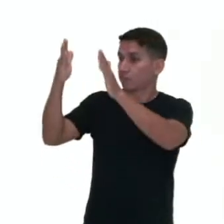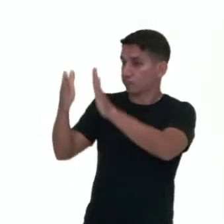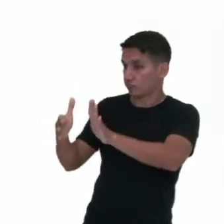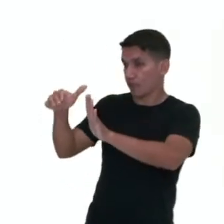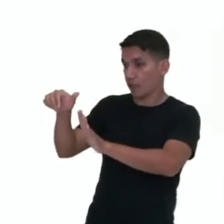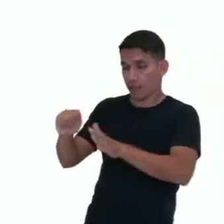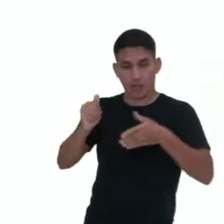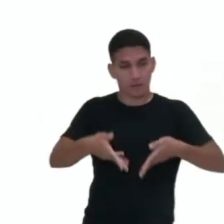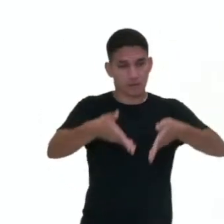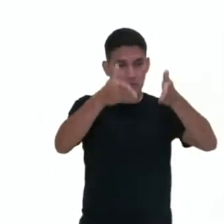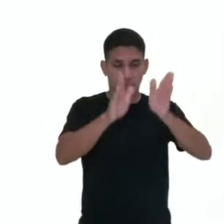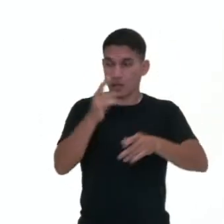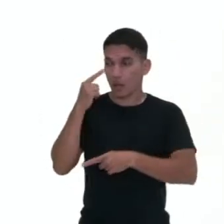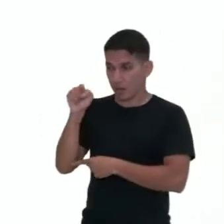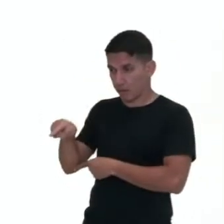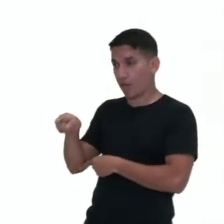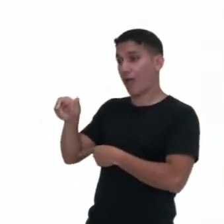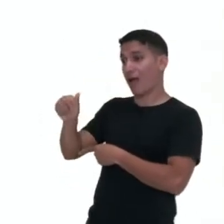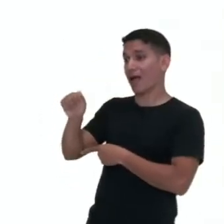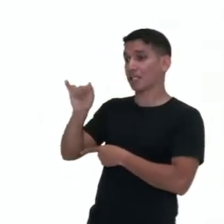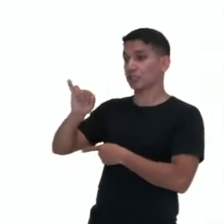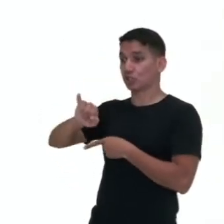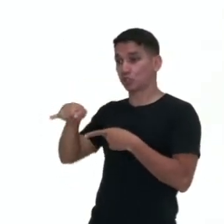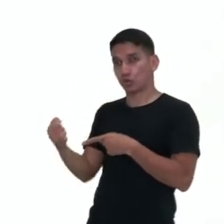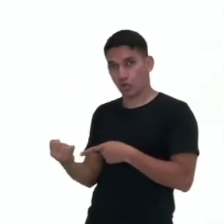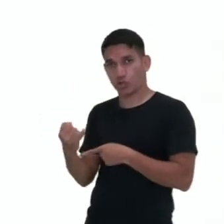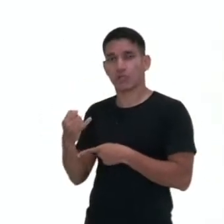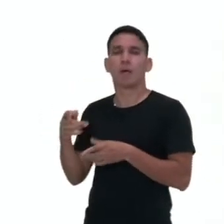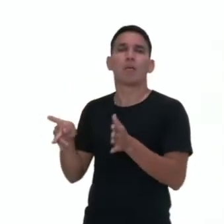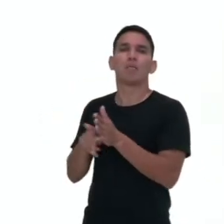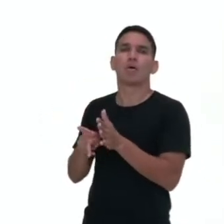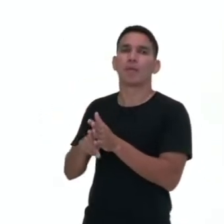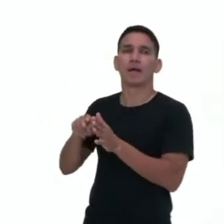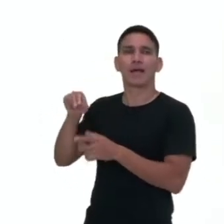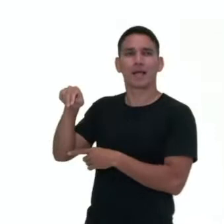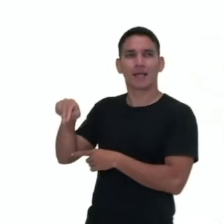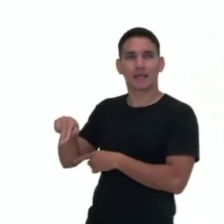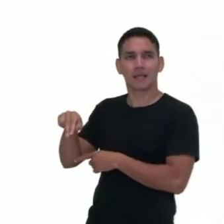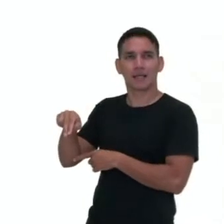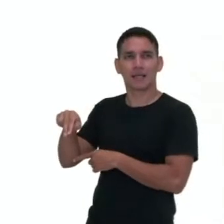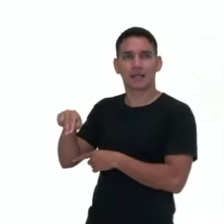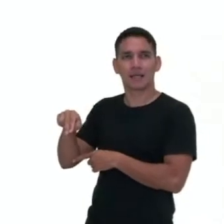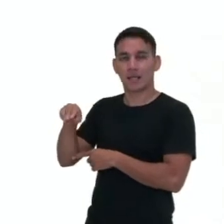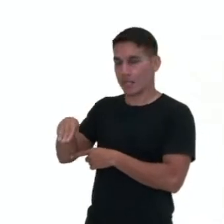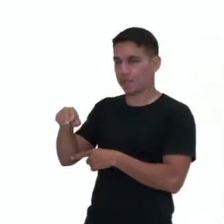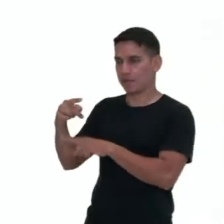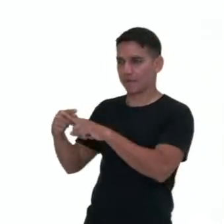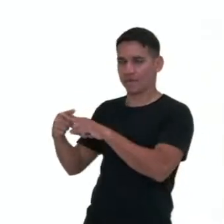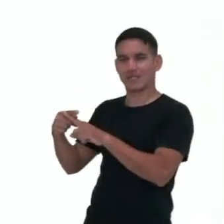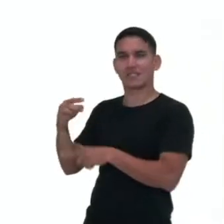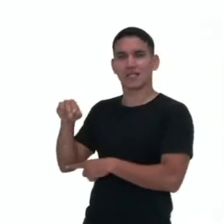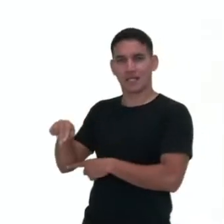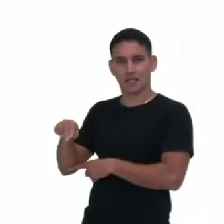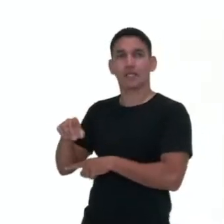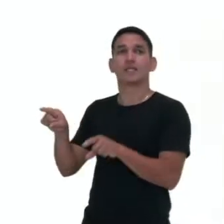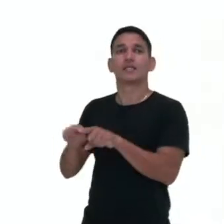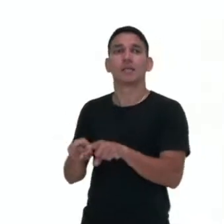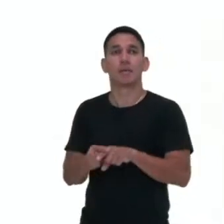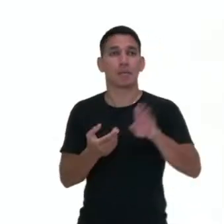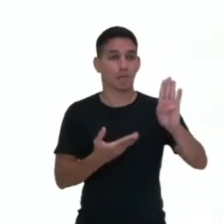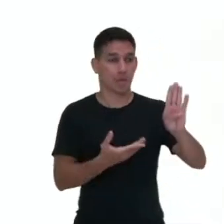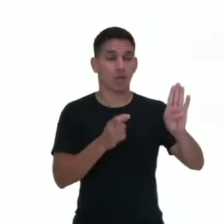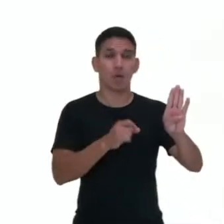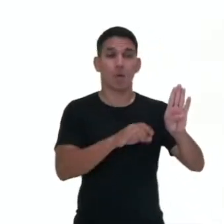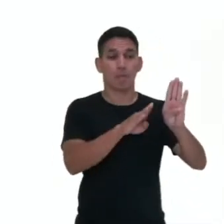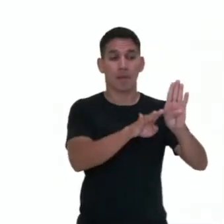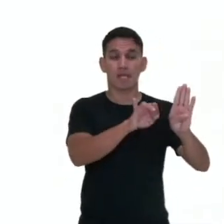com o elemento A e J de ordem M vezes N e B, B e J de ordem N vezes P, o